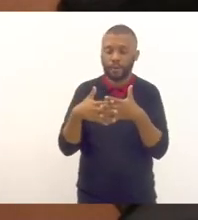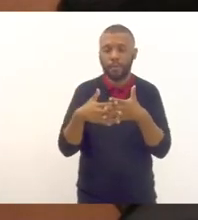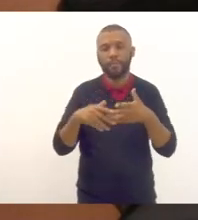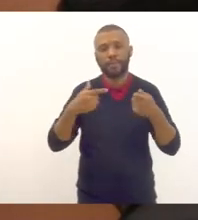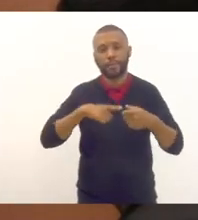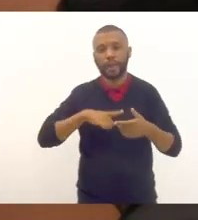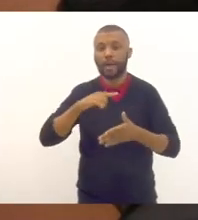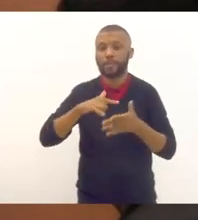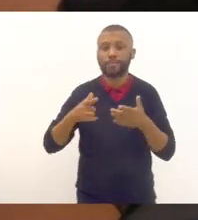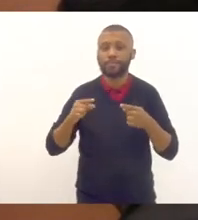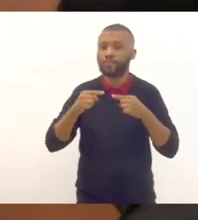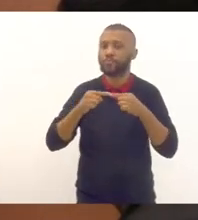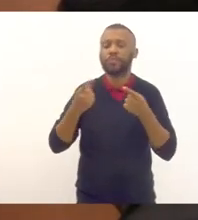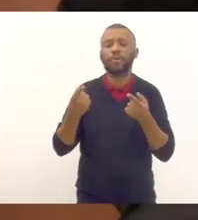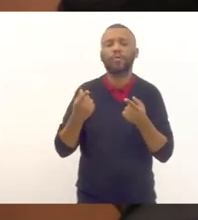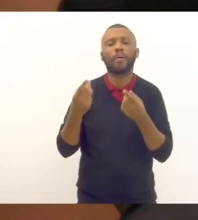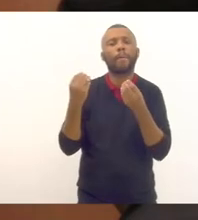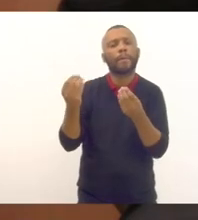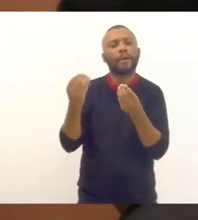nova vistoria?